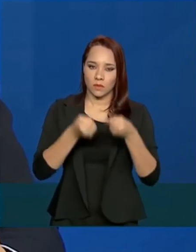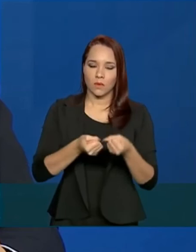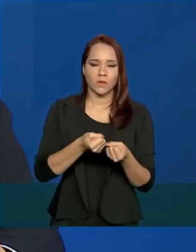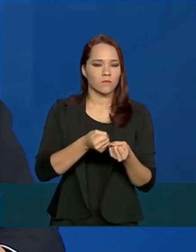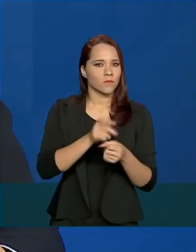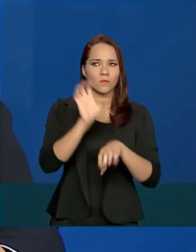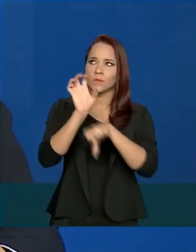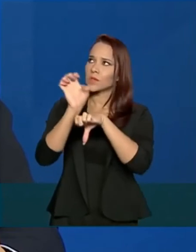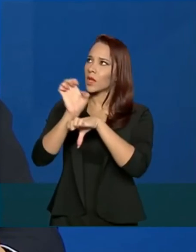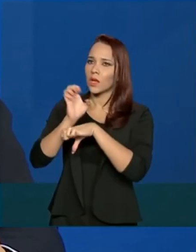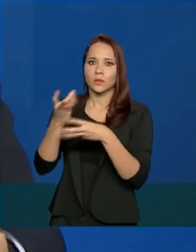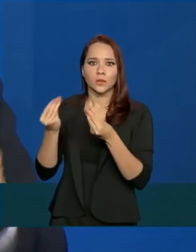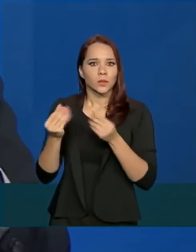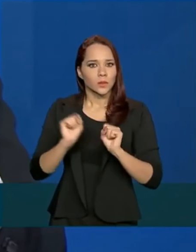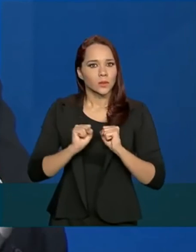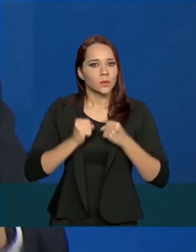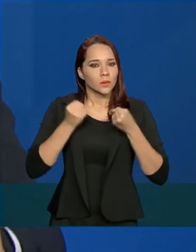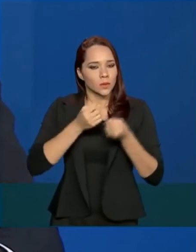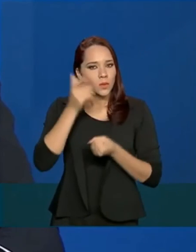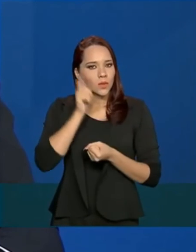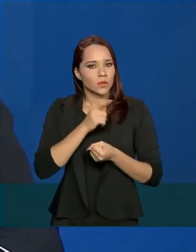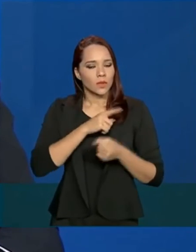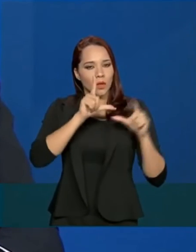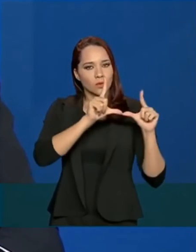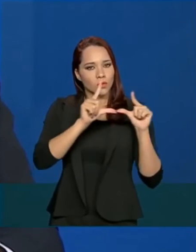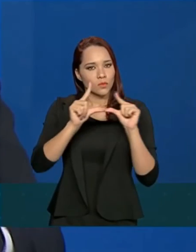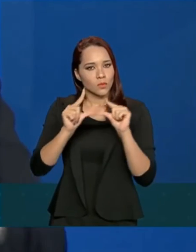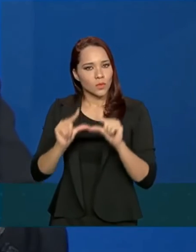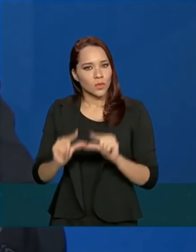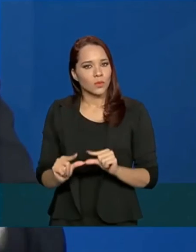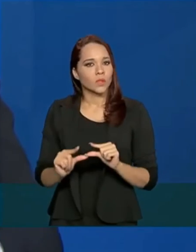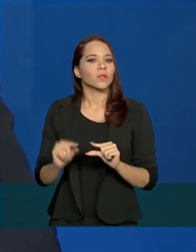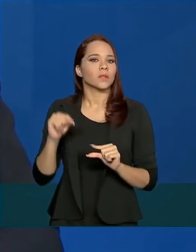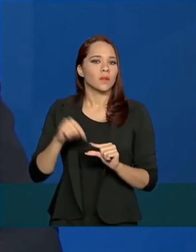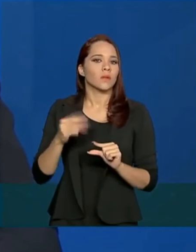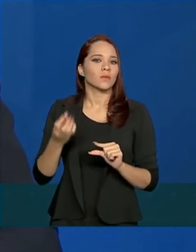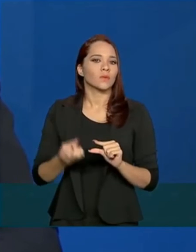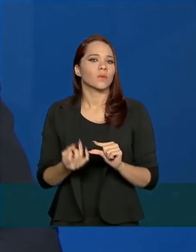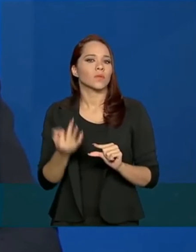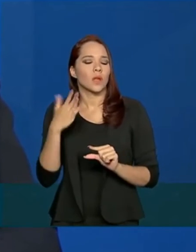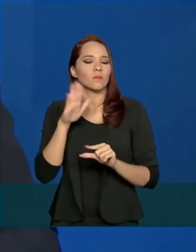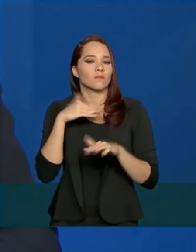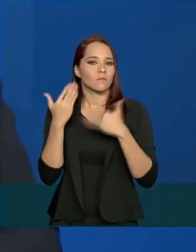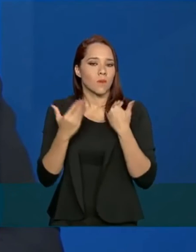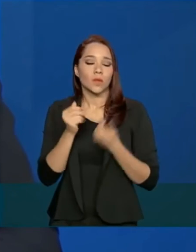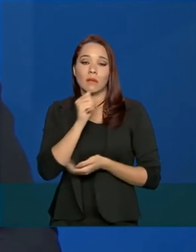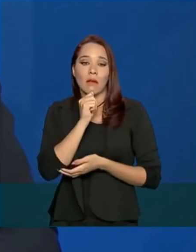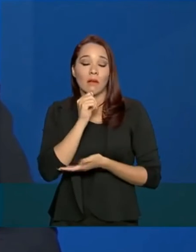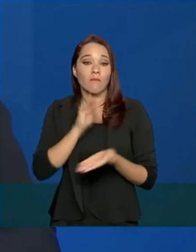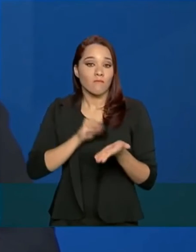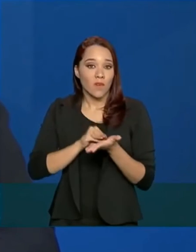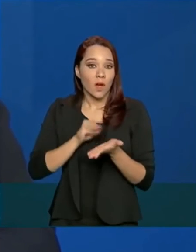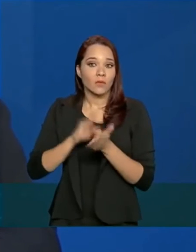vários estados para que a gente pudesse ter essa diminuição, essa menor quantidade de óbitos que faltam